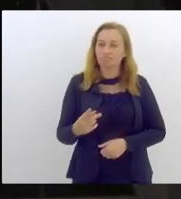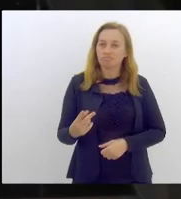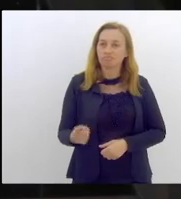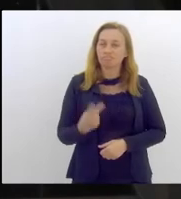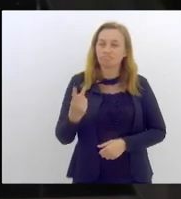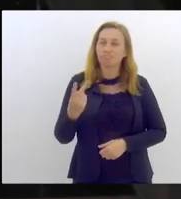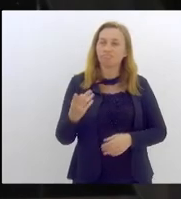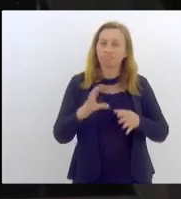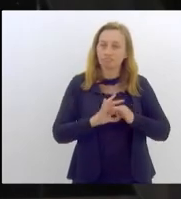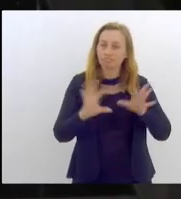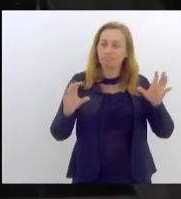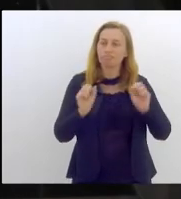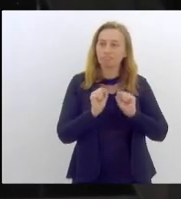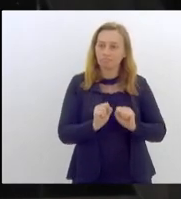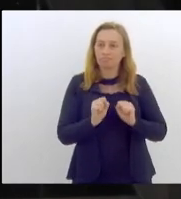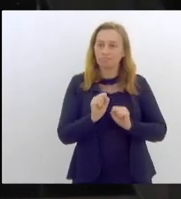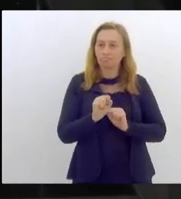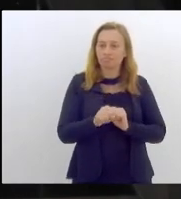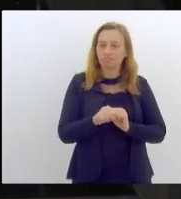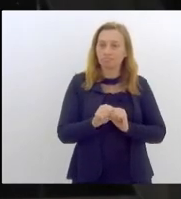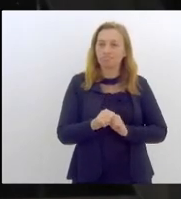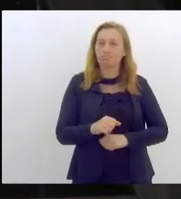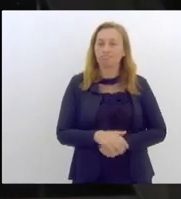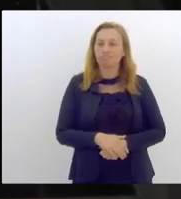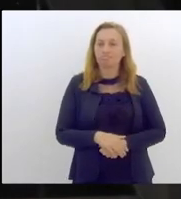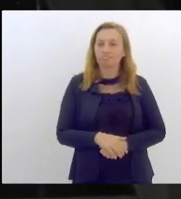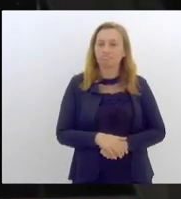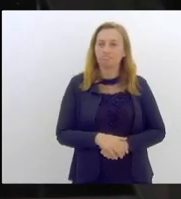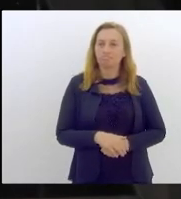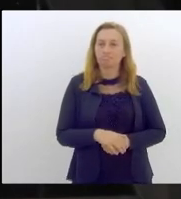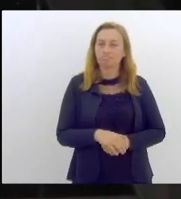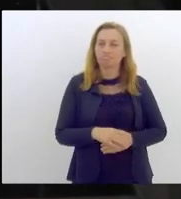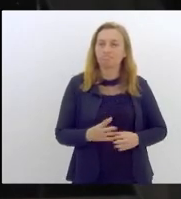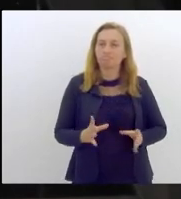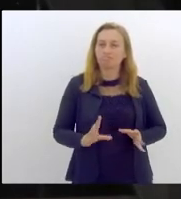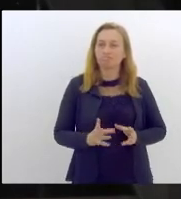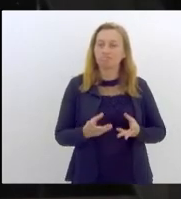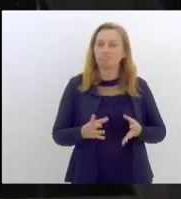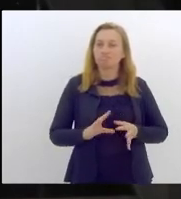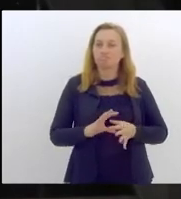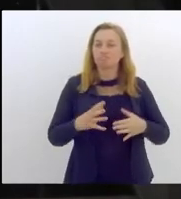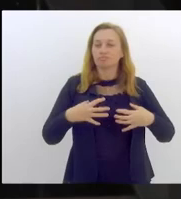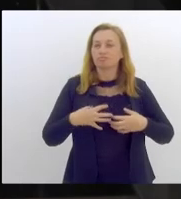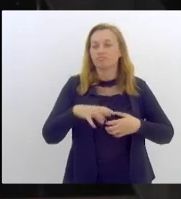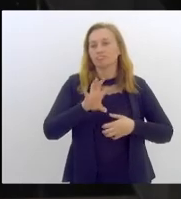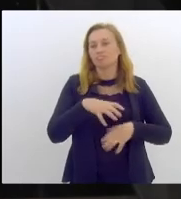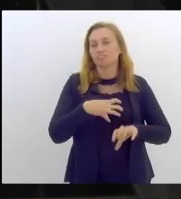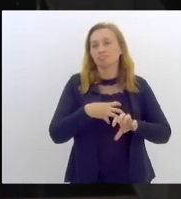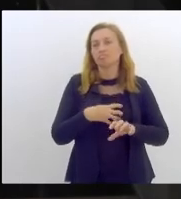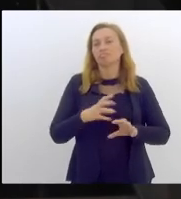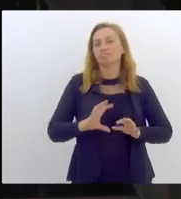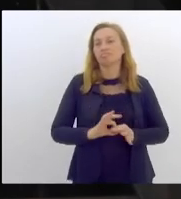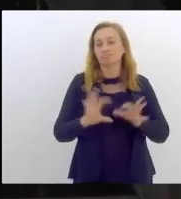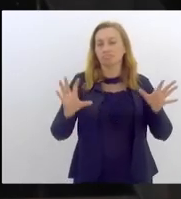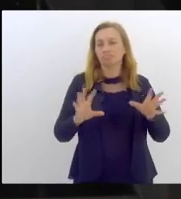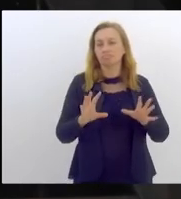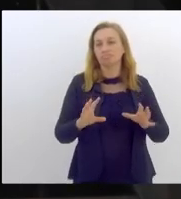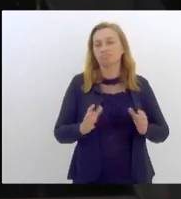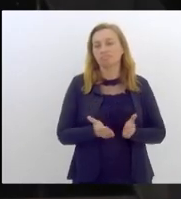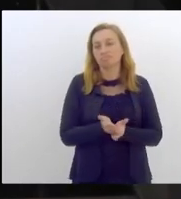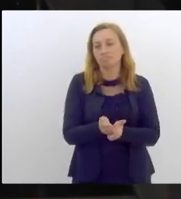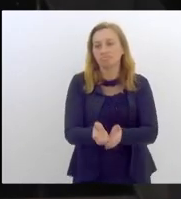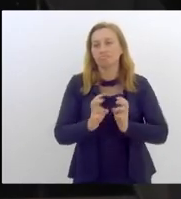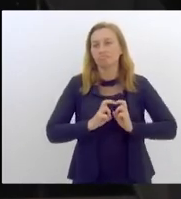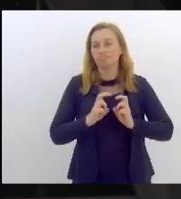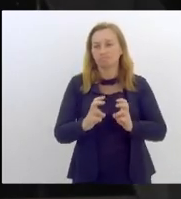democracia que possa sim consolidar o seu apreço pela democracia liberando passe livre para as barcas